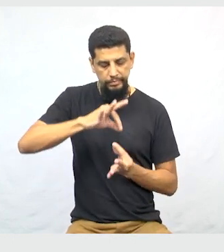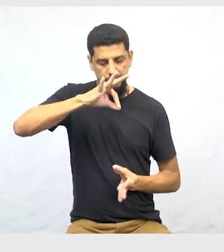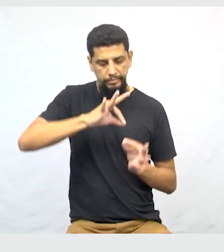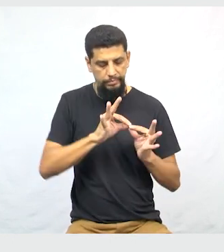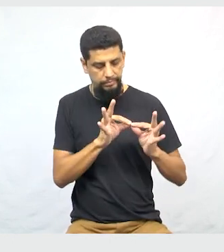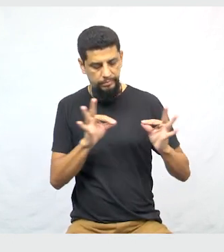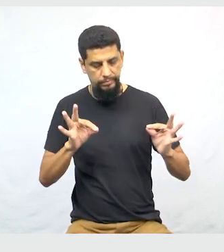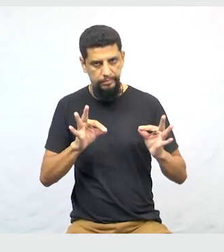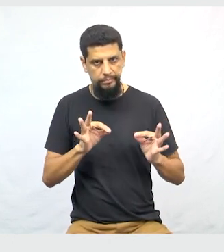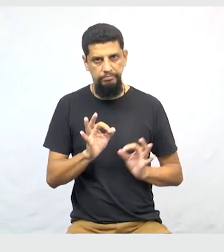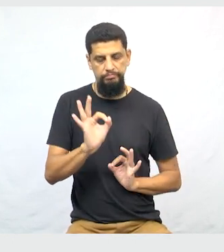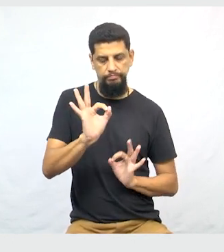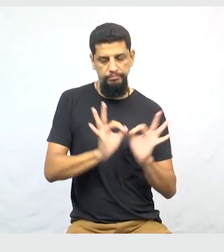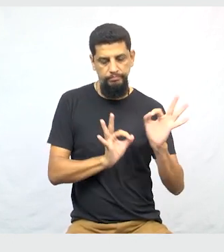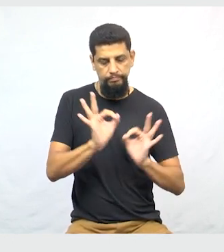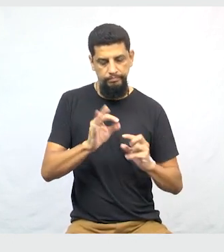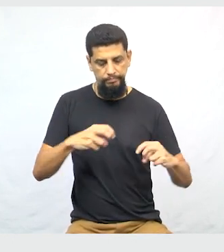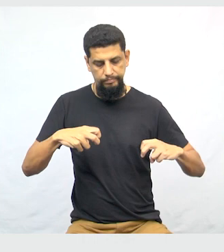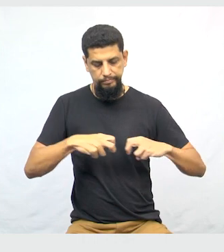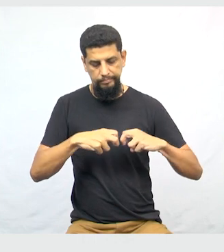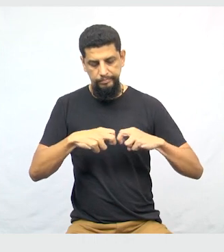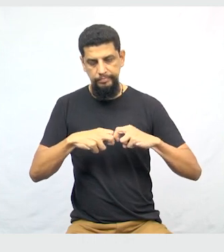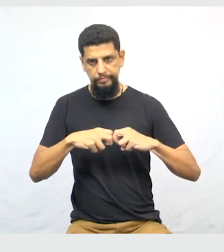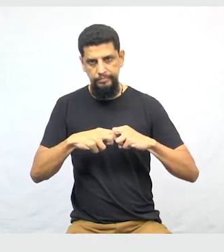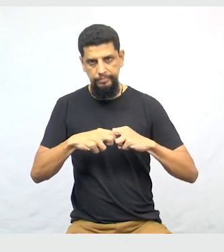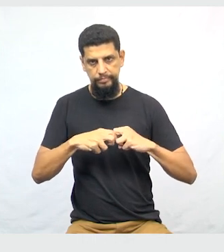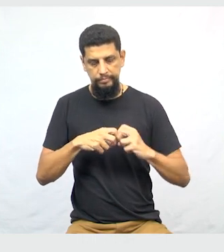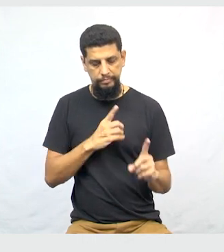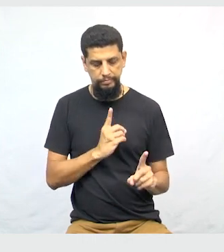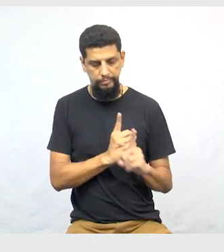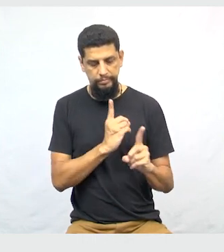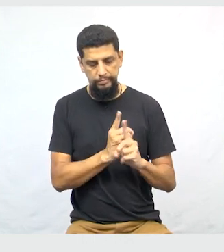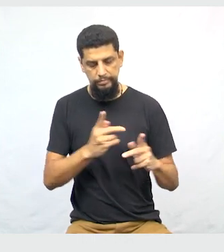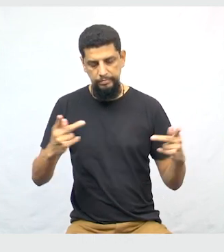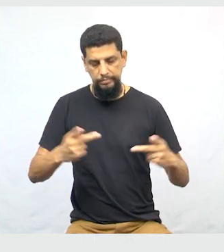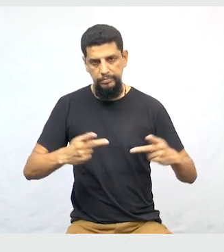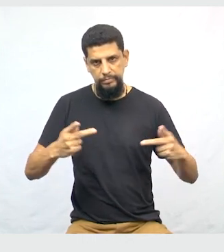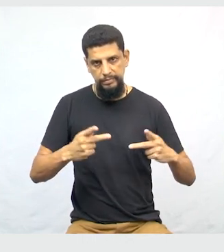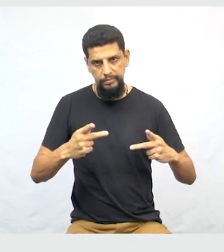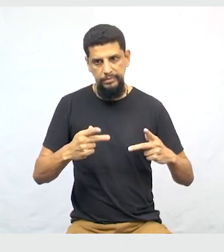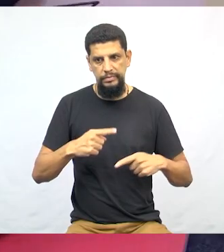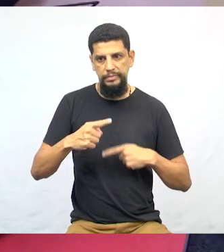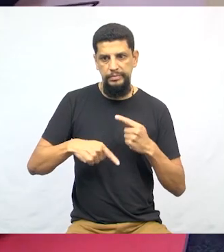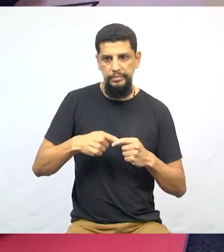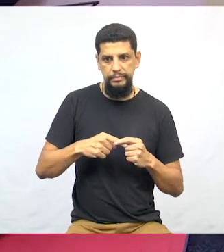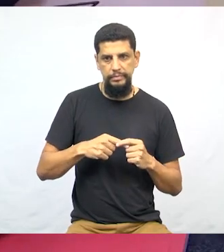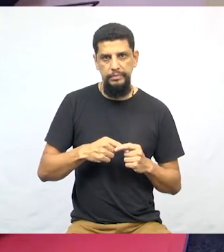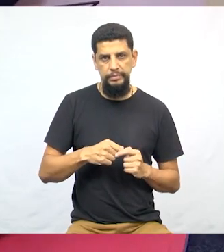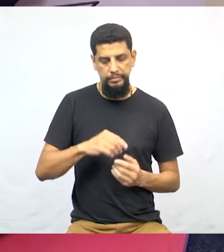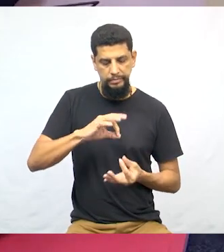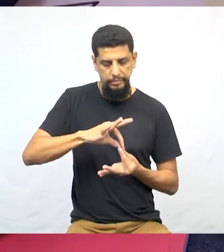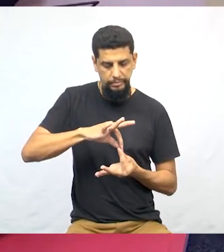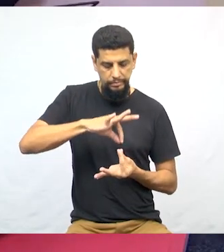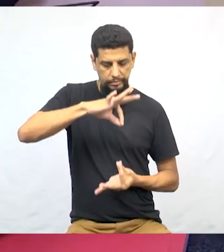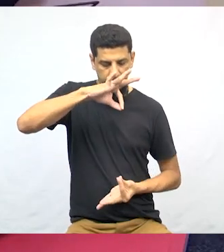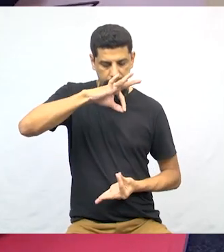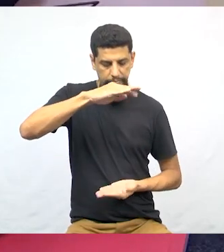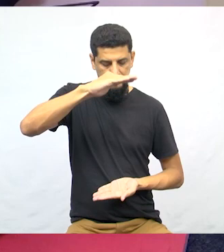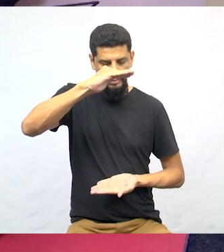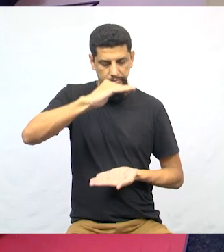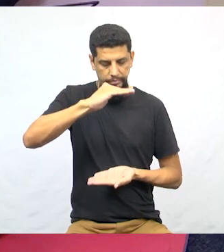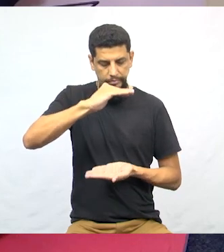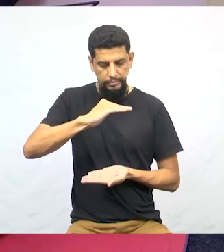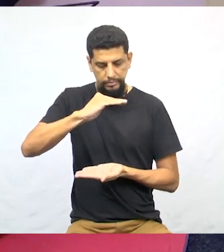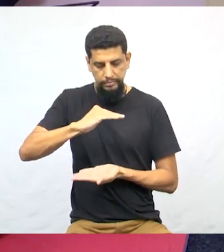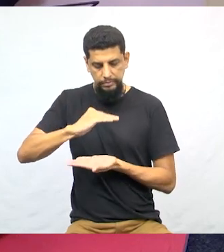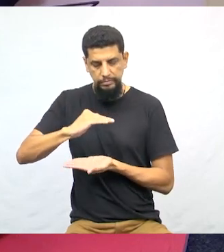diferentes, tamanhos diferentes. Nós organizamos as meias achando os seus pares. Depois nós colocamos por